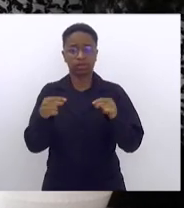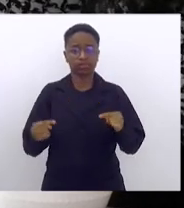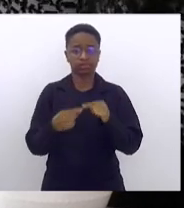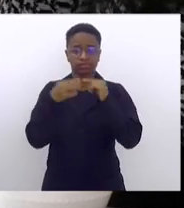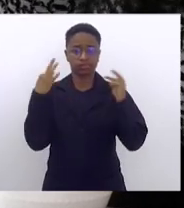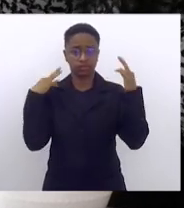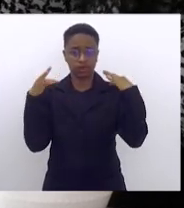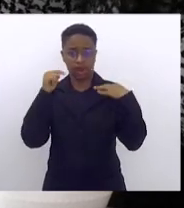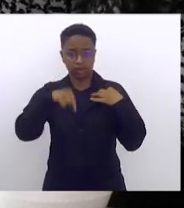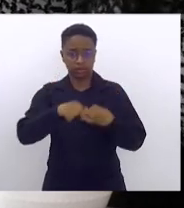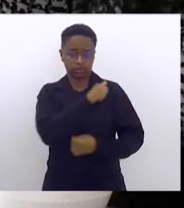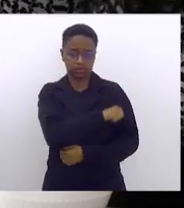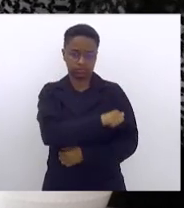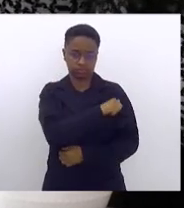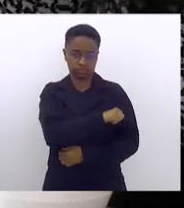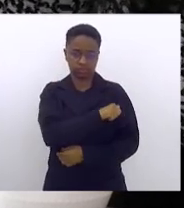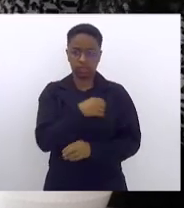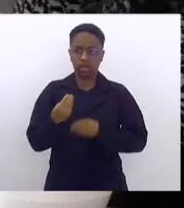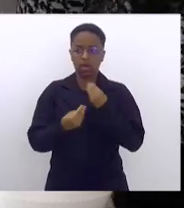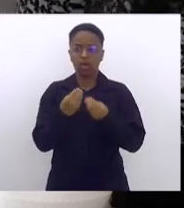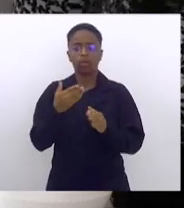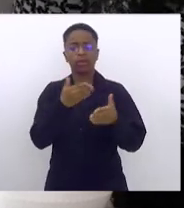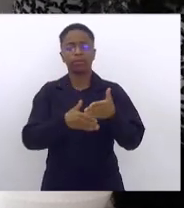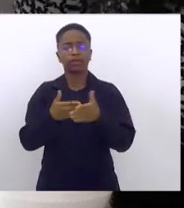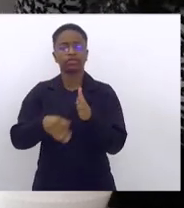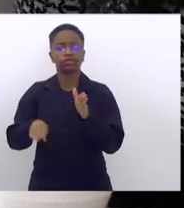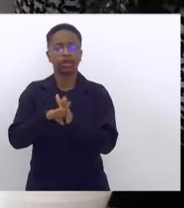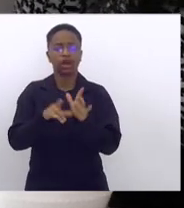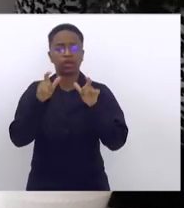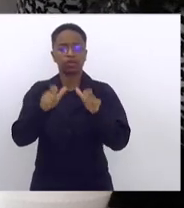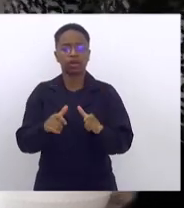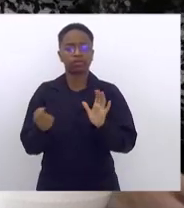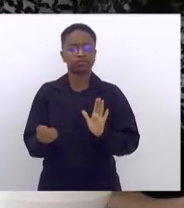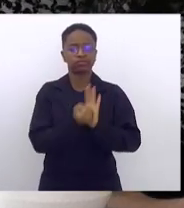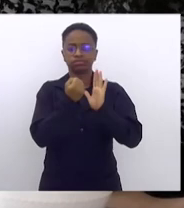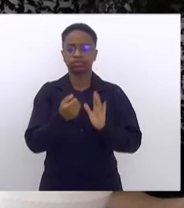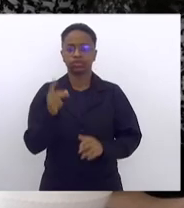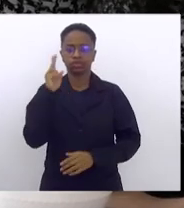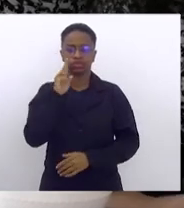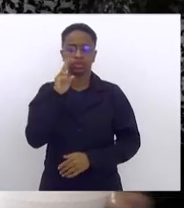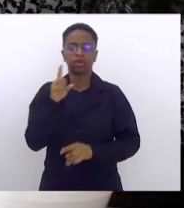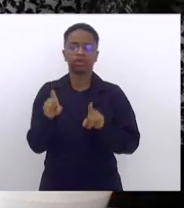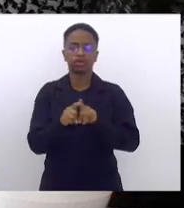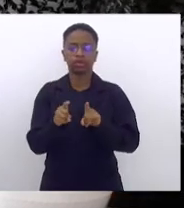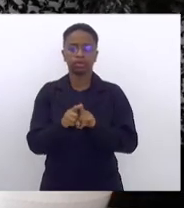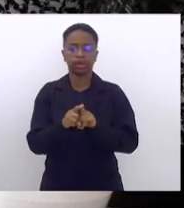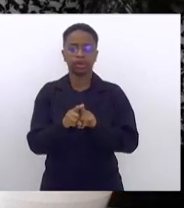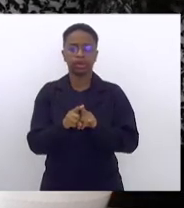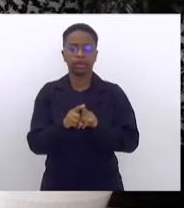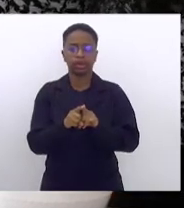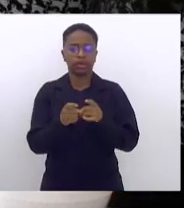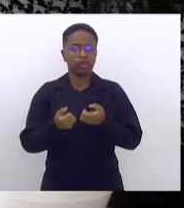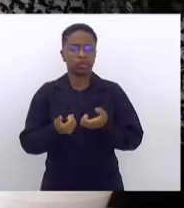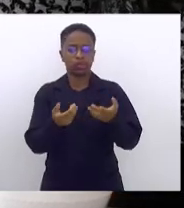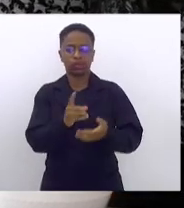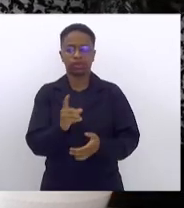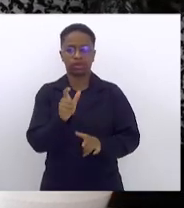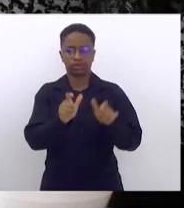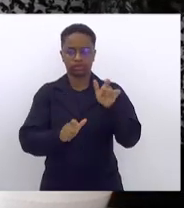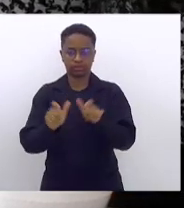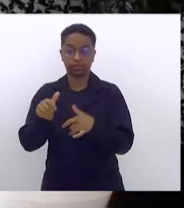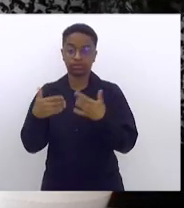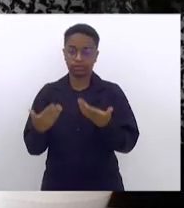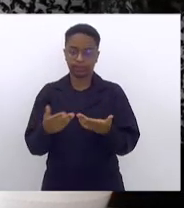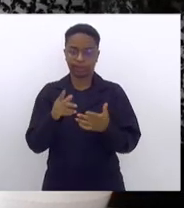em pleno Rio de Janeiro, daquilo que é histórico, e negar tudo isso às pessoas. Então, é por isso que